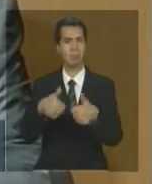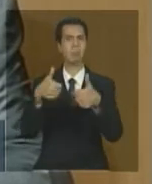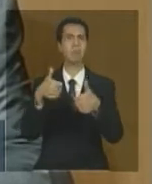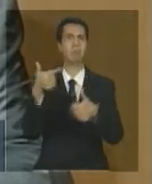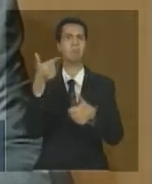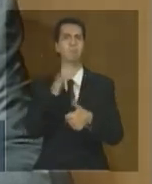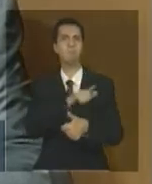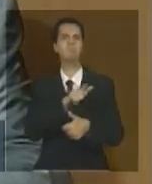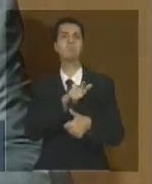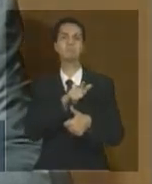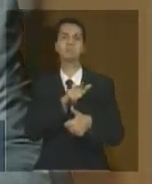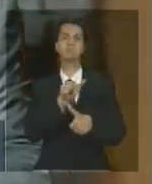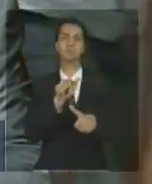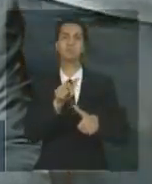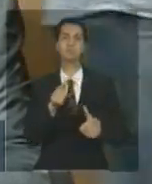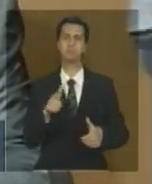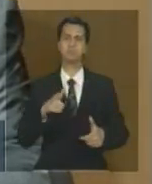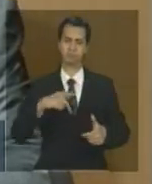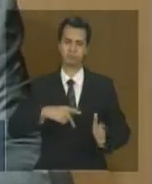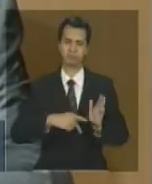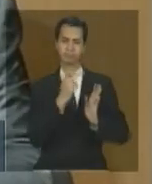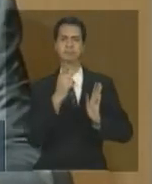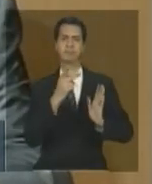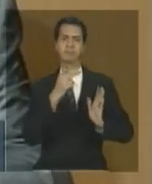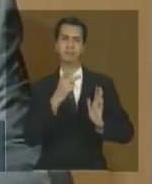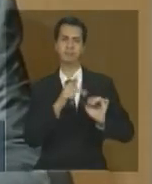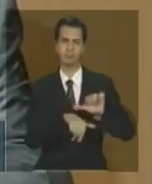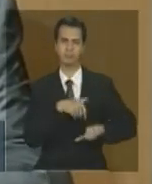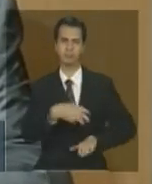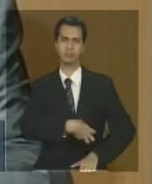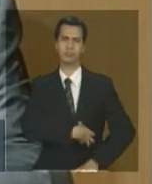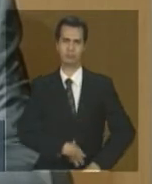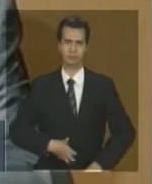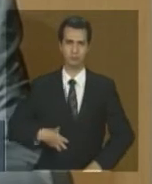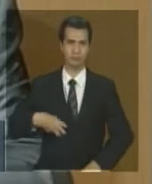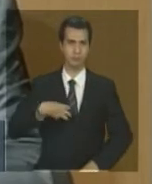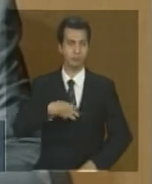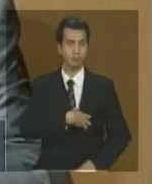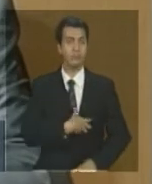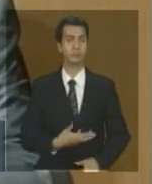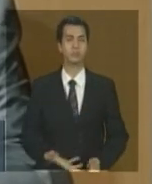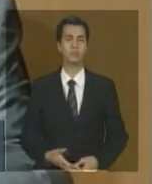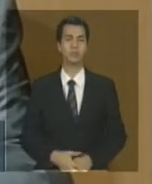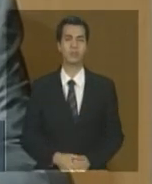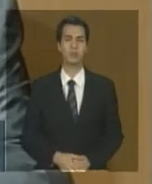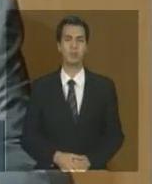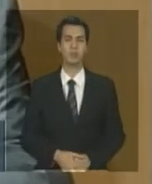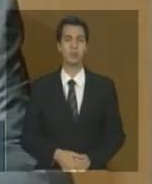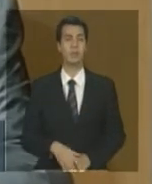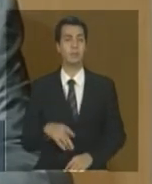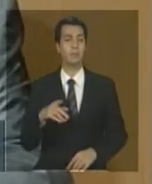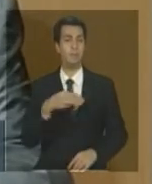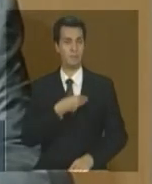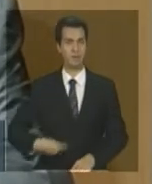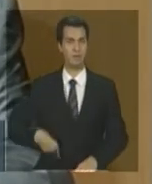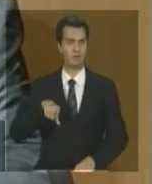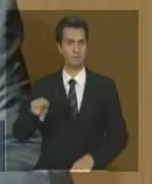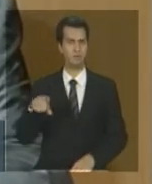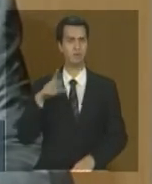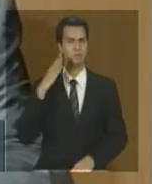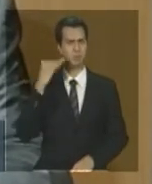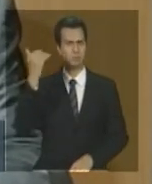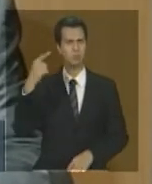o ministro demonstrou hoje uma grande visão, até de um ponto de vista acadêmico que ele é, no sentido de